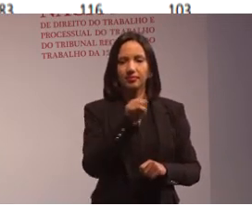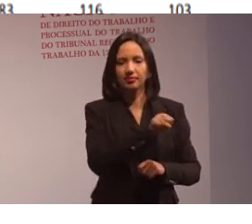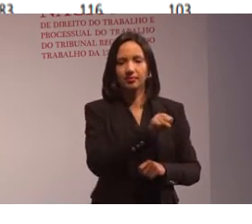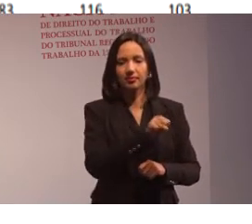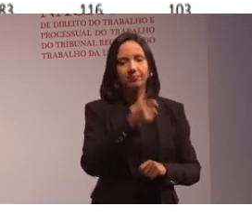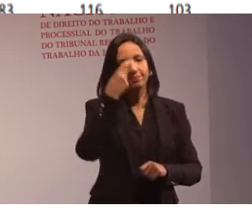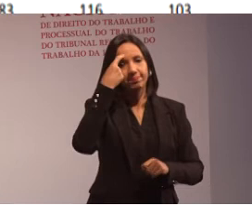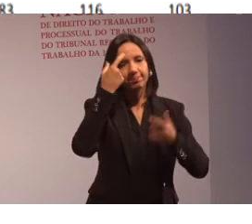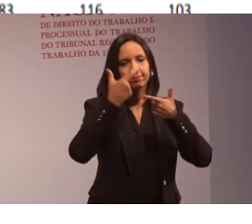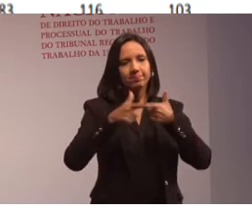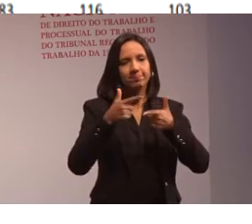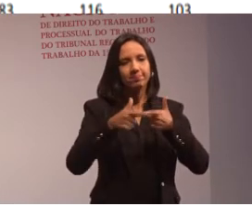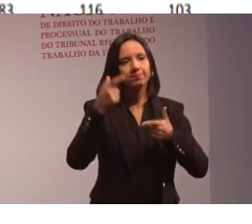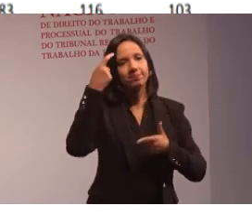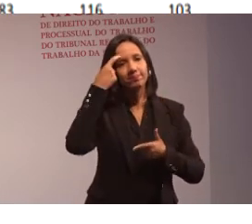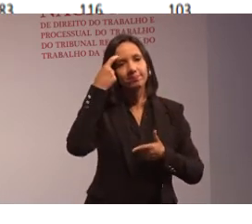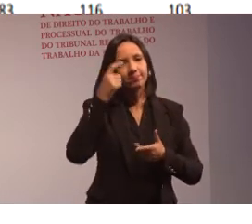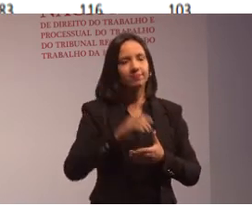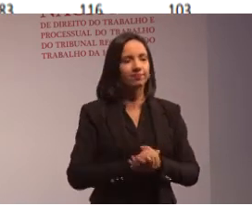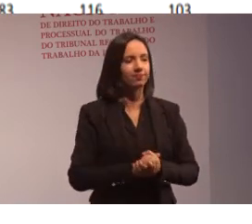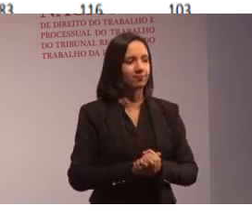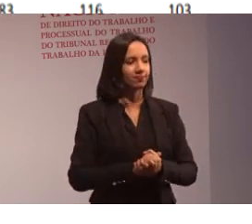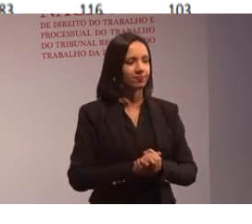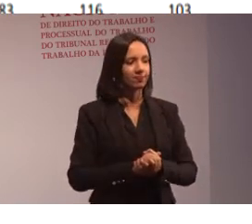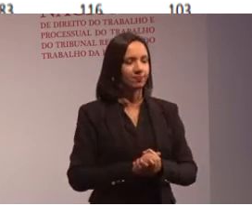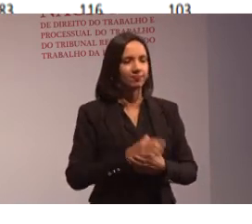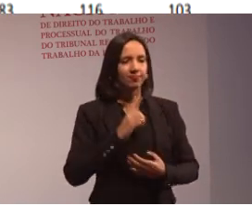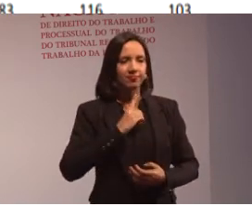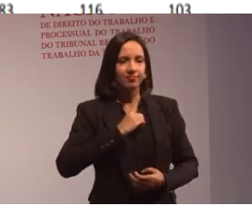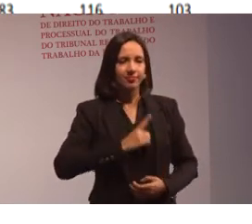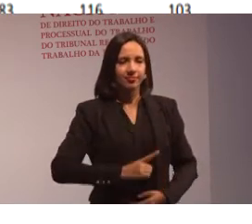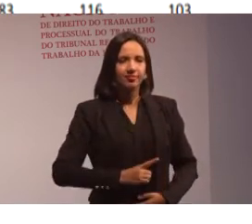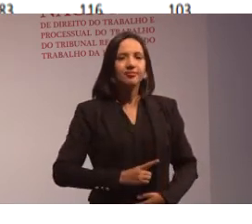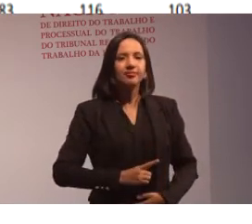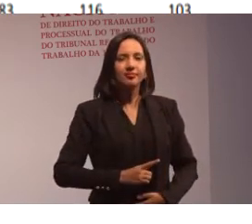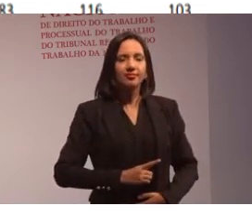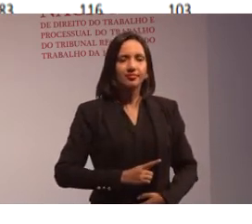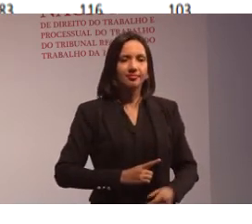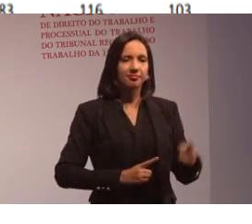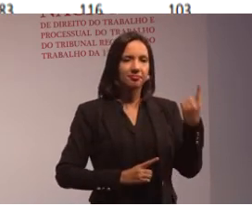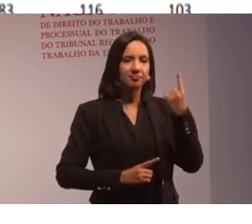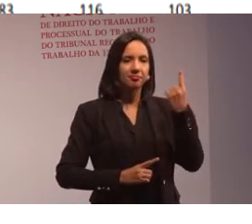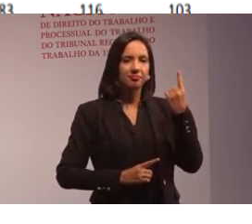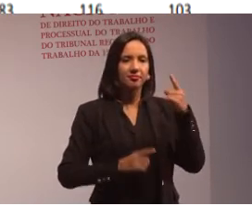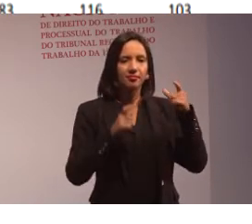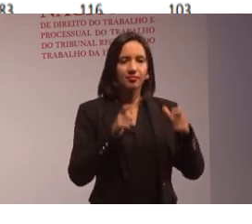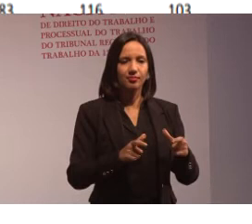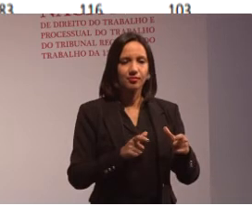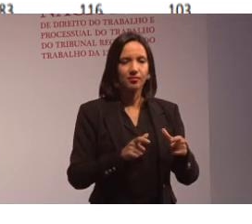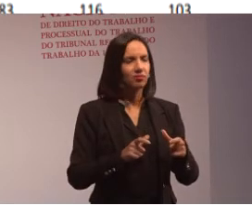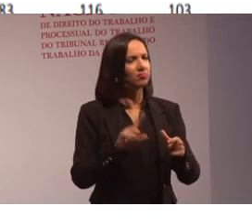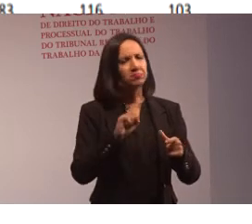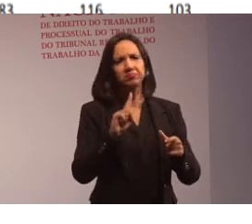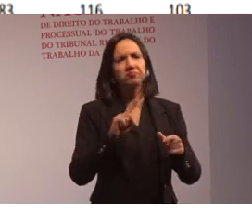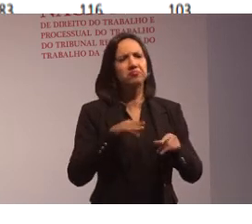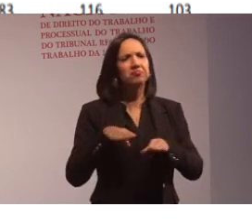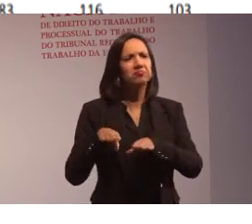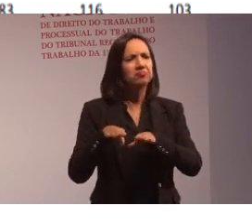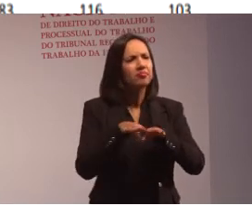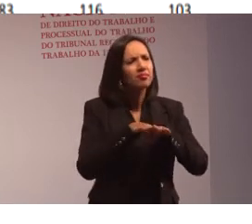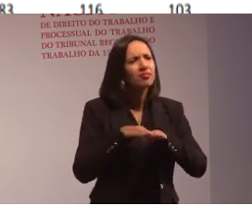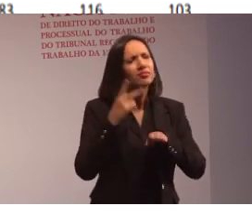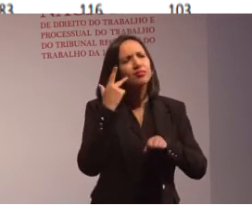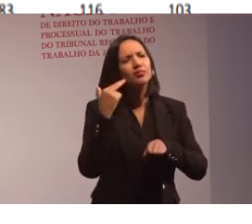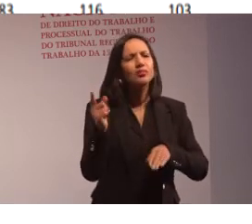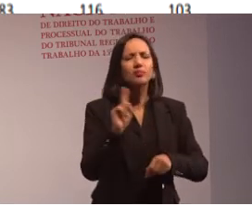transtornos mentais. Tá? Desses, a depressão aparece em primeiro lugar. Não é que ela é a mais comum, a ansiedade é